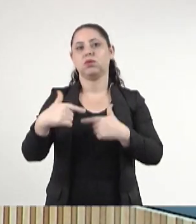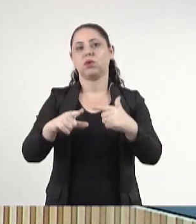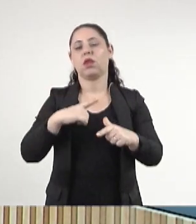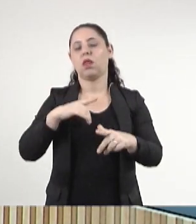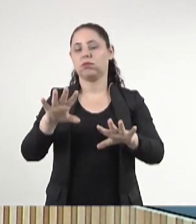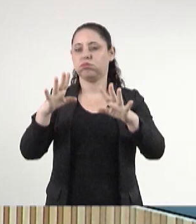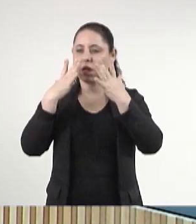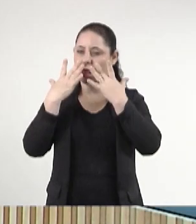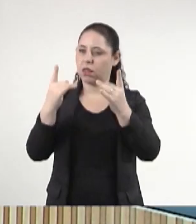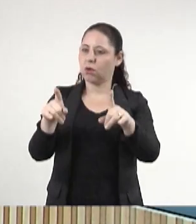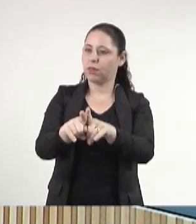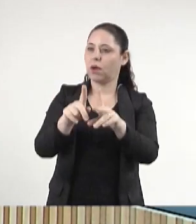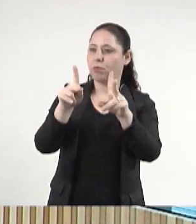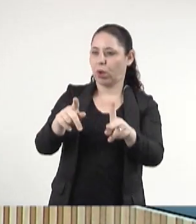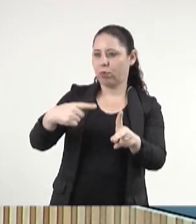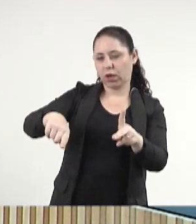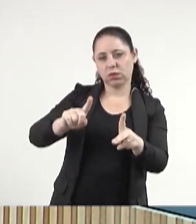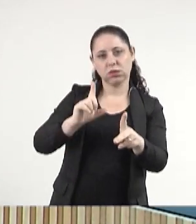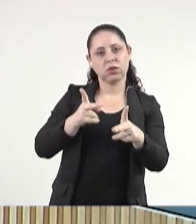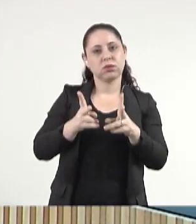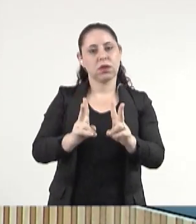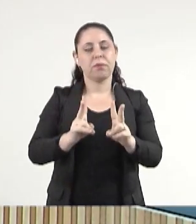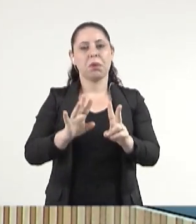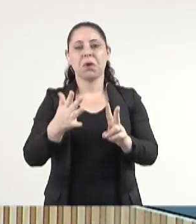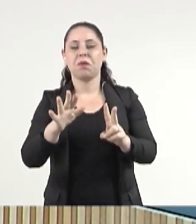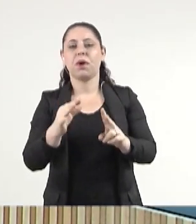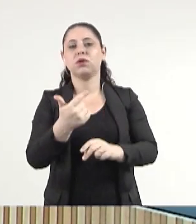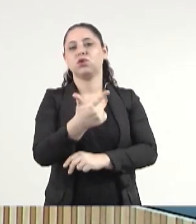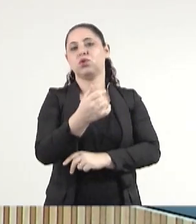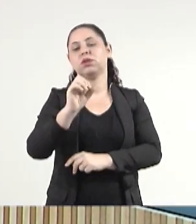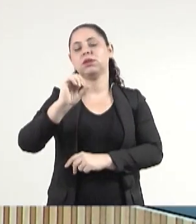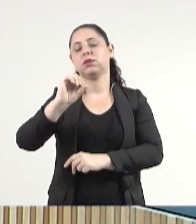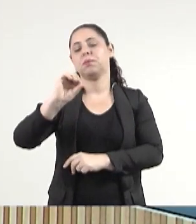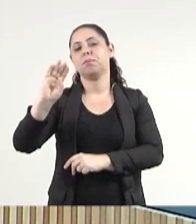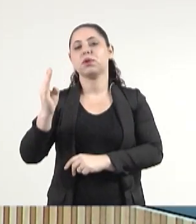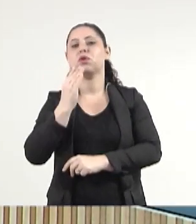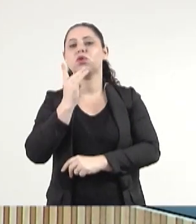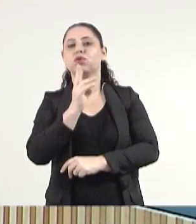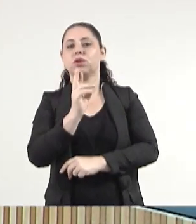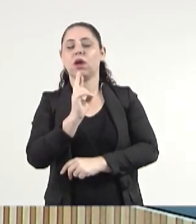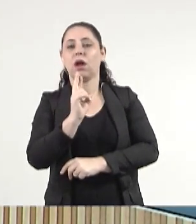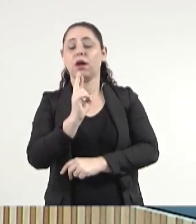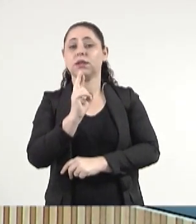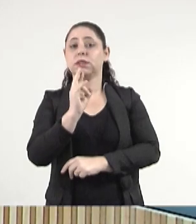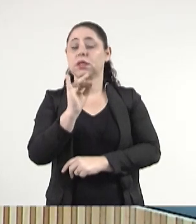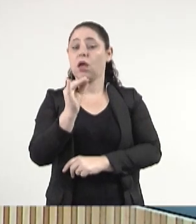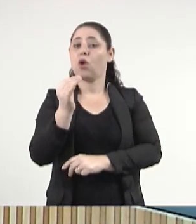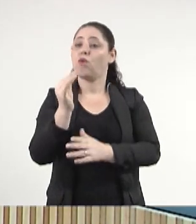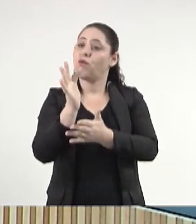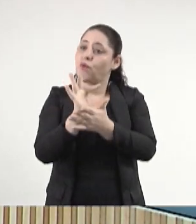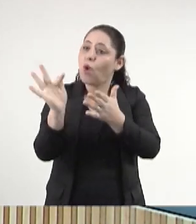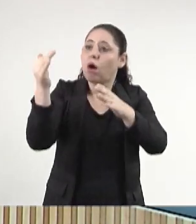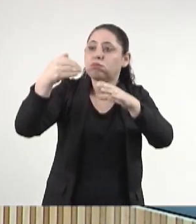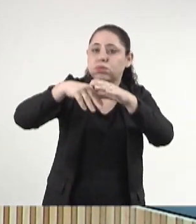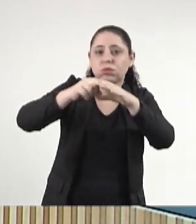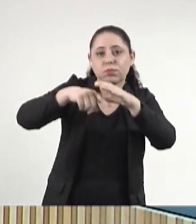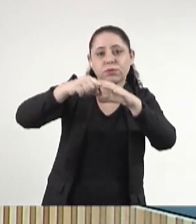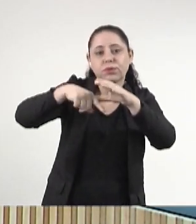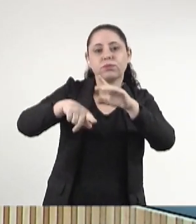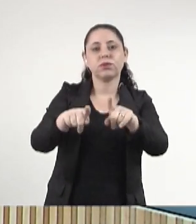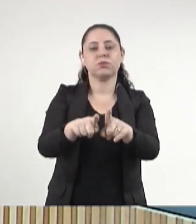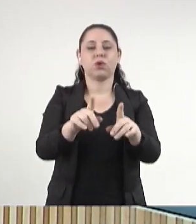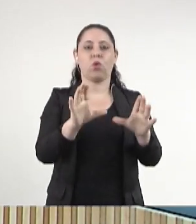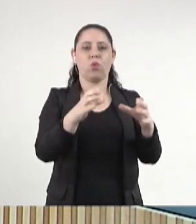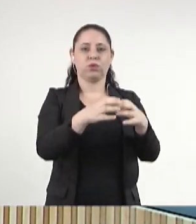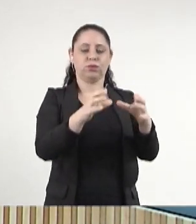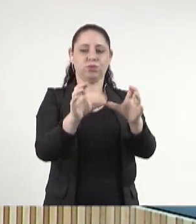sempre chama a atenção da população, com cerca de R$2 bilhões, isso excetuado os fundos também que eventualmente cada